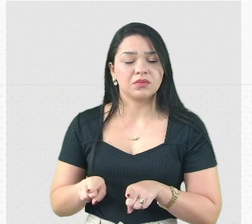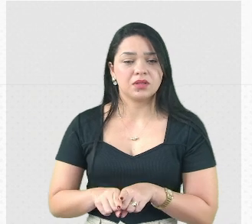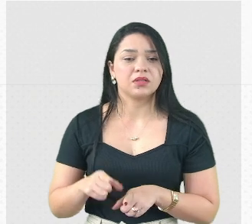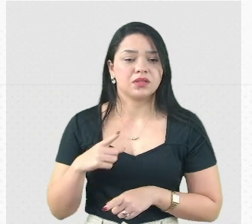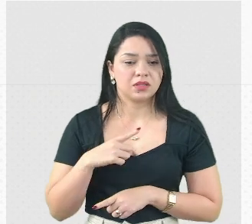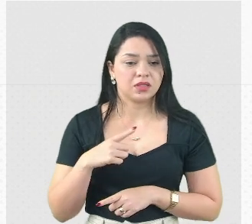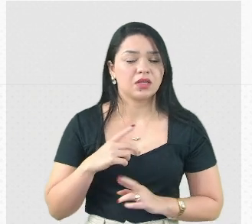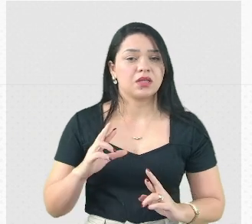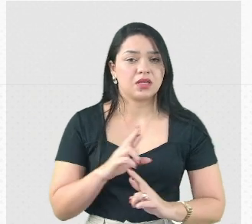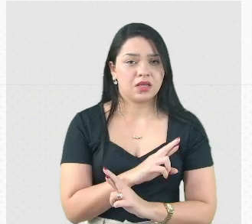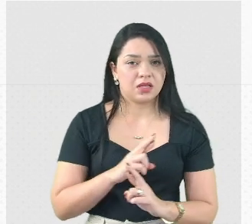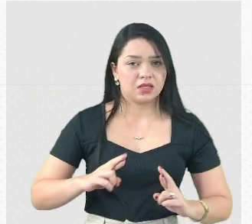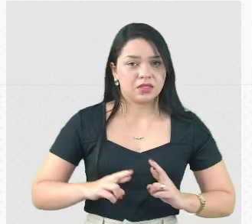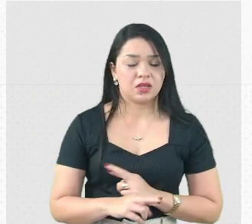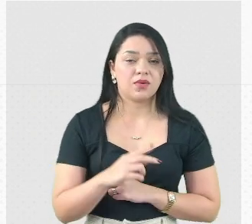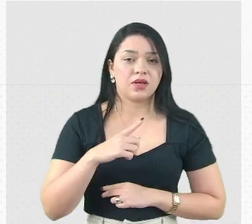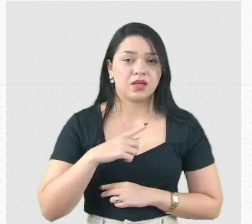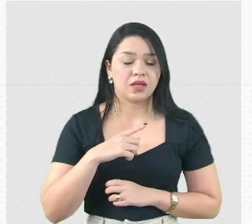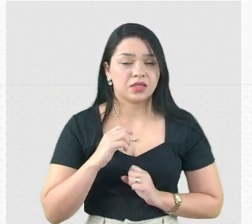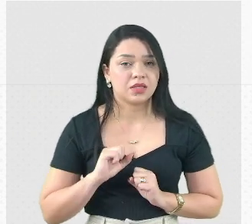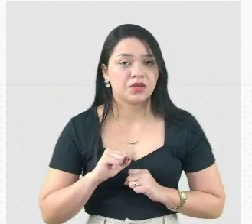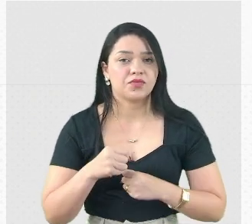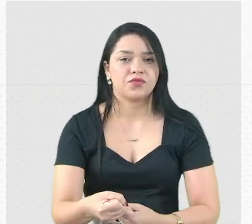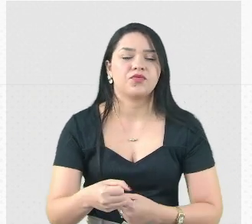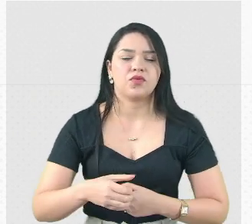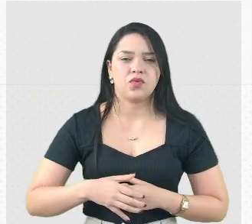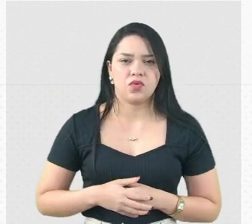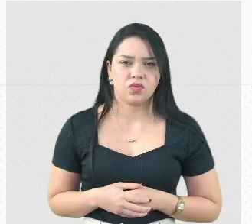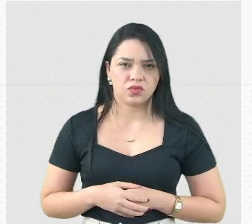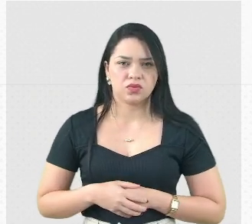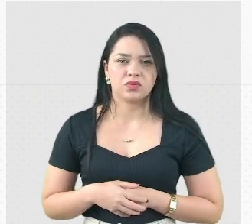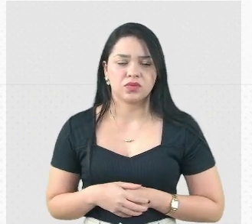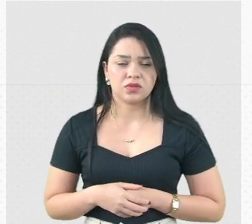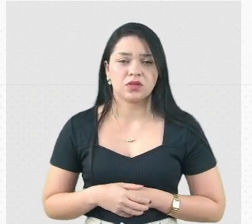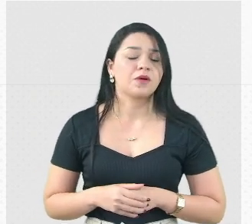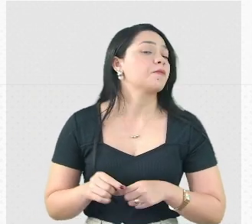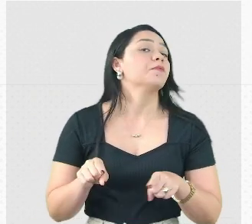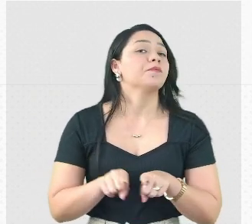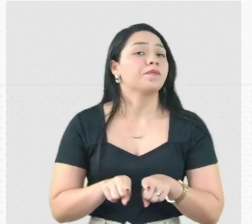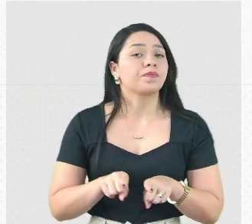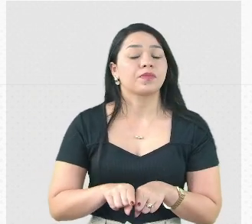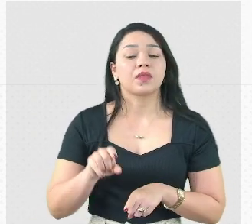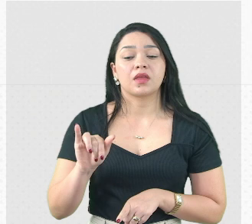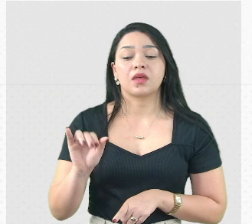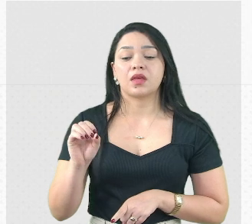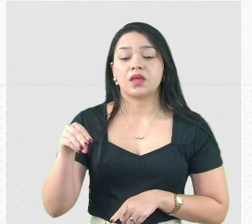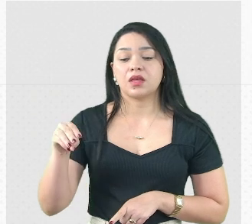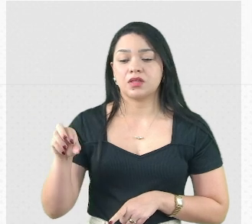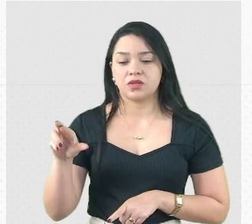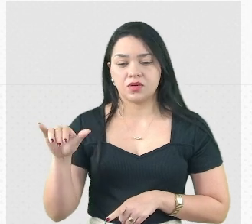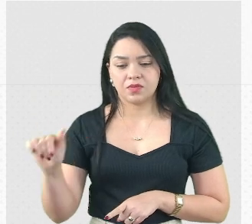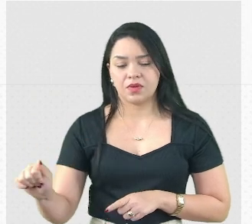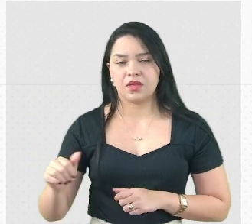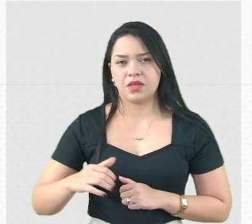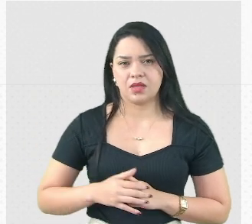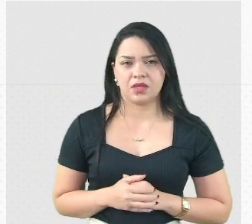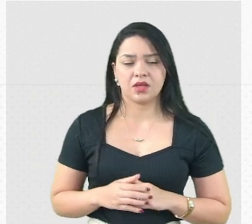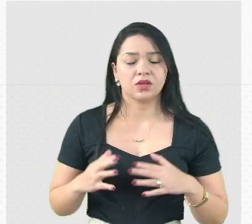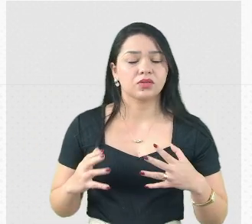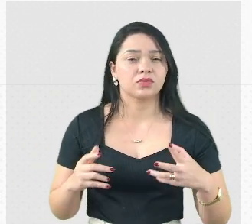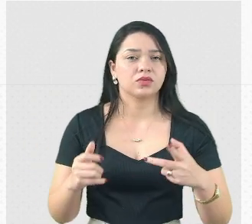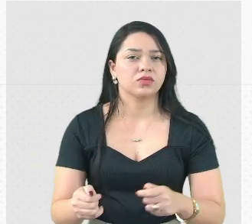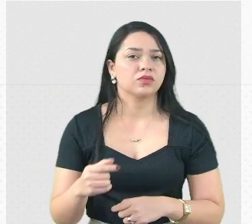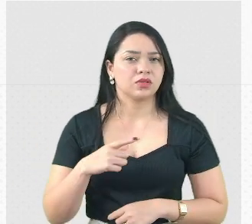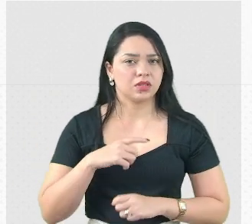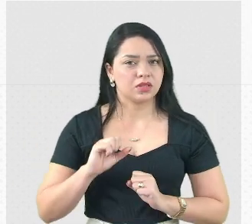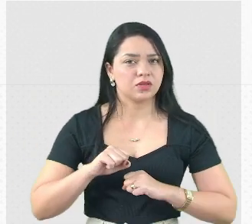da ginástica em relação a ter força, bastante força explosiva, força isométrica, força isotônica. Todas essas forças